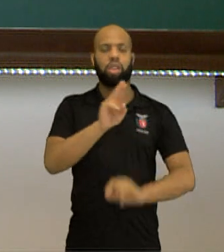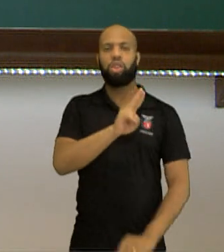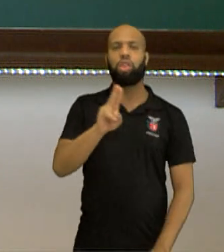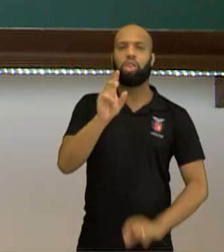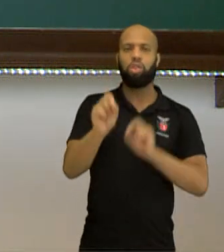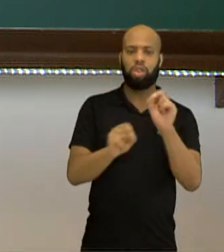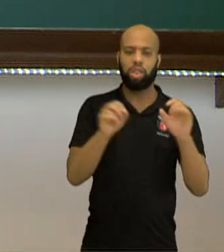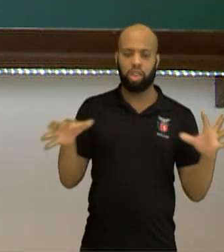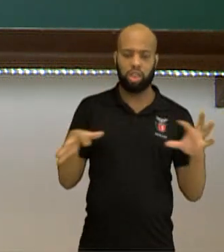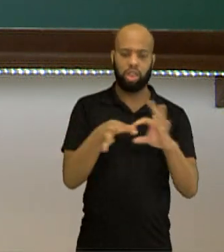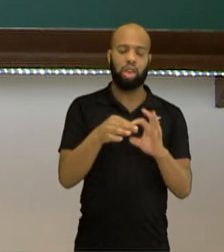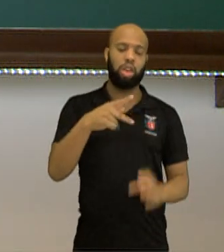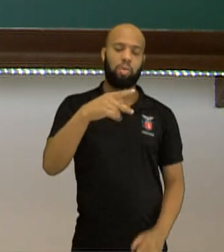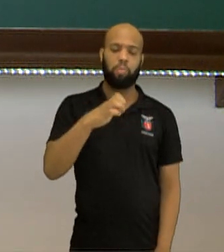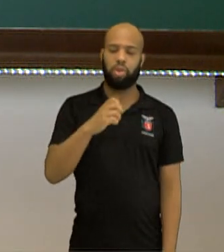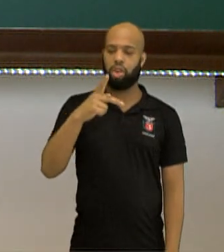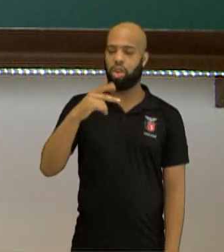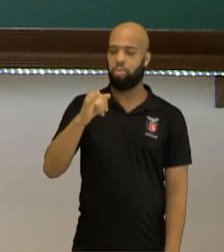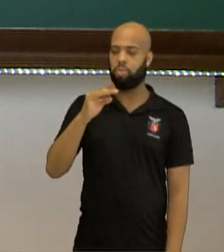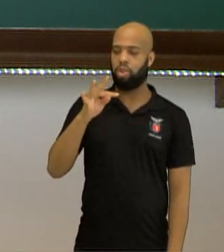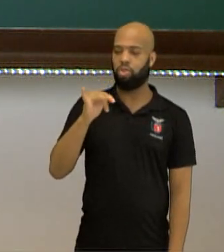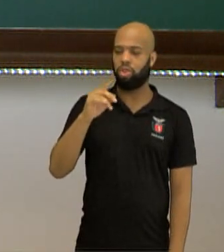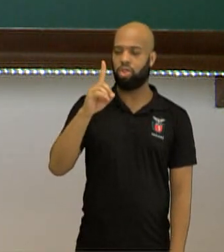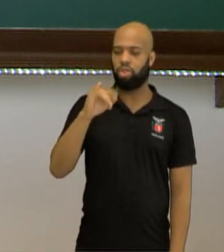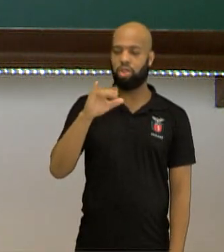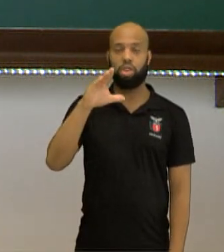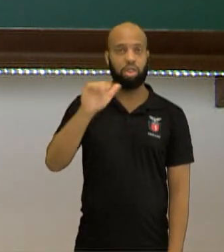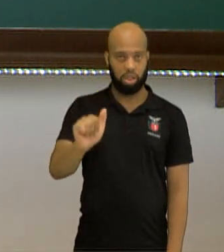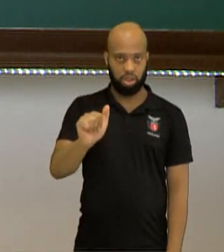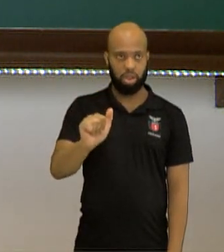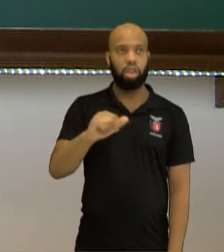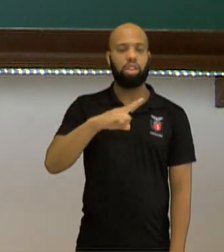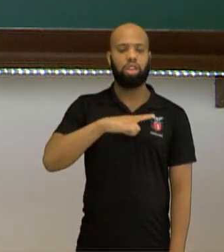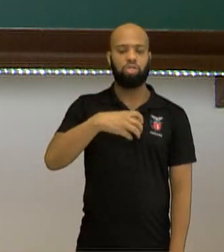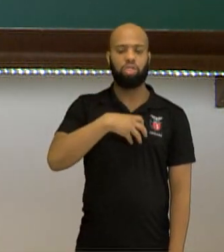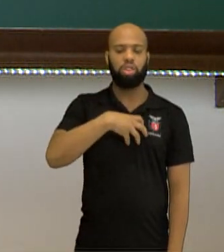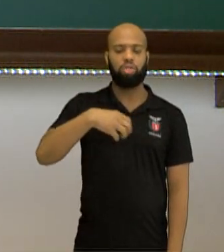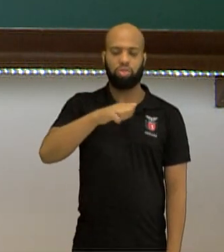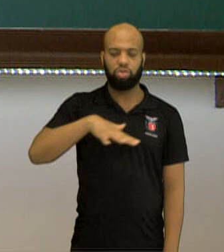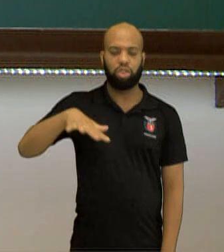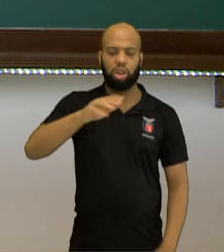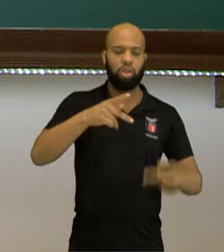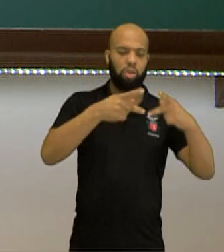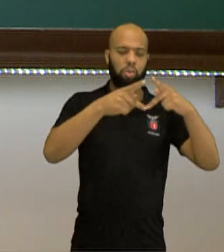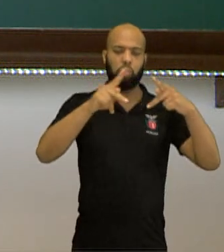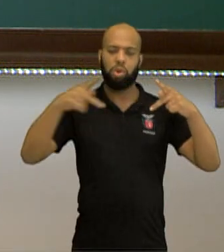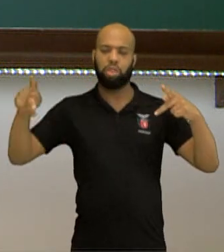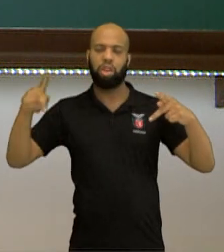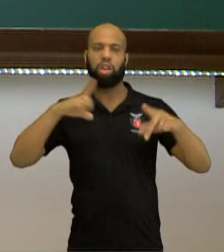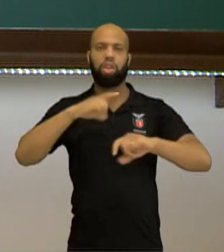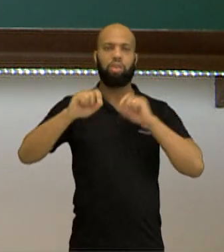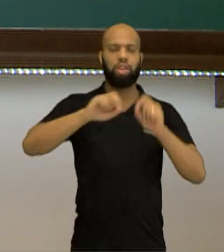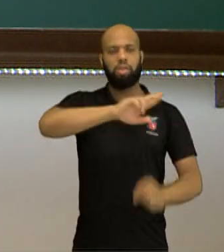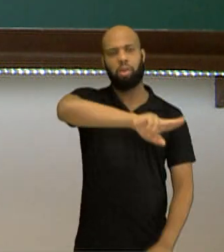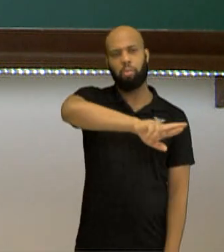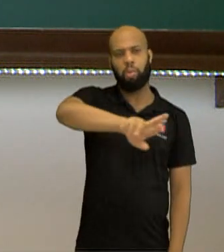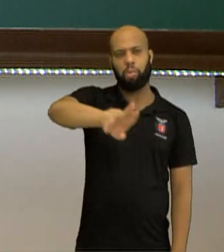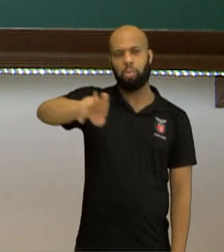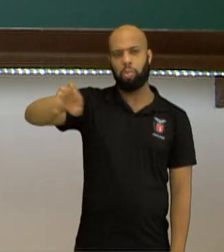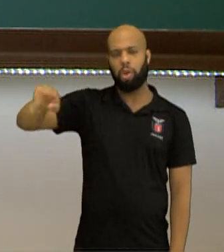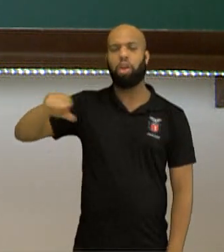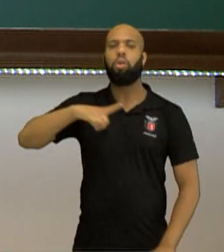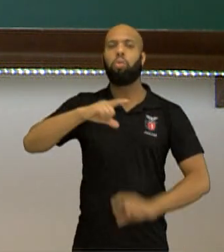ligação peptídica. Muito bem. De um modo geral, as proteínas têm uma diversidade bastante grande